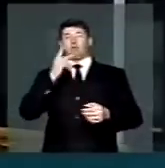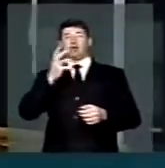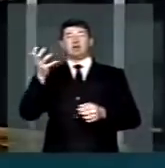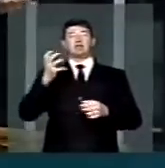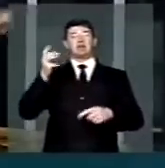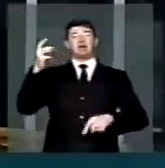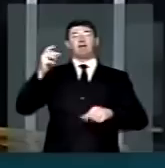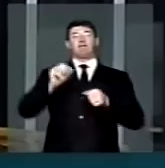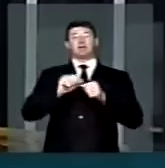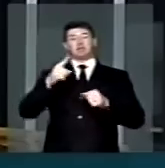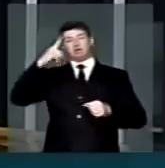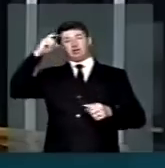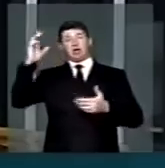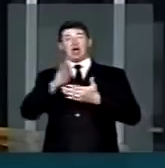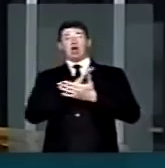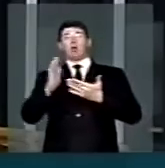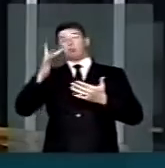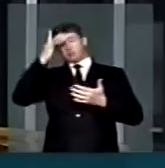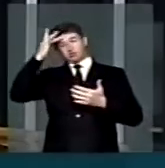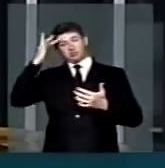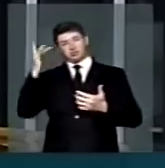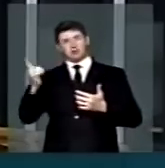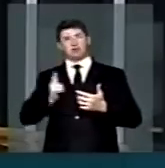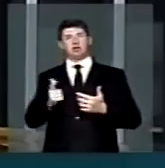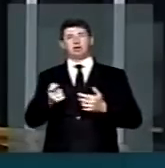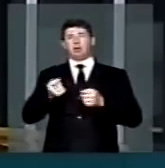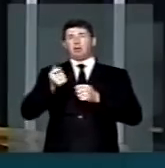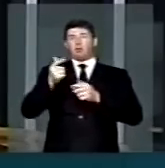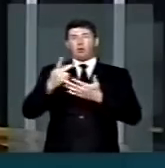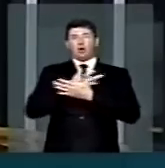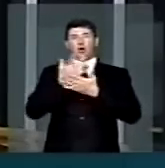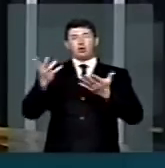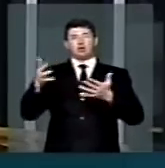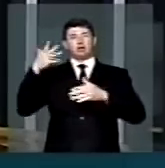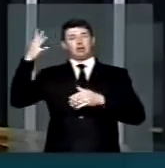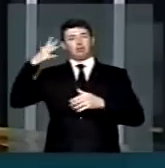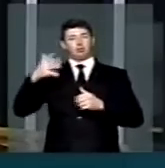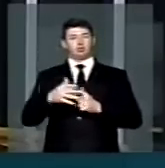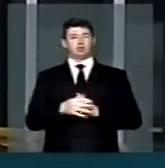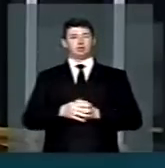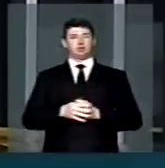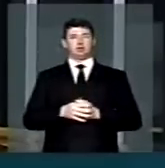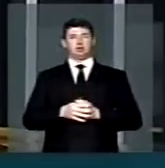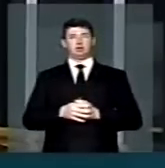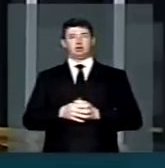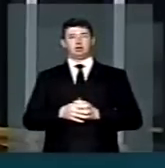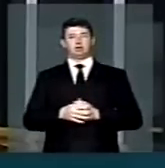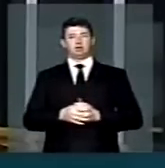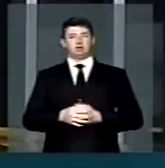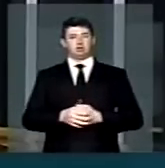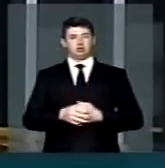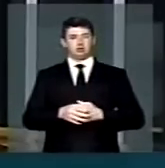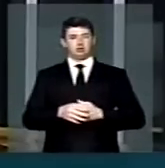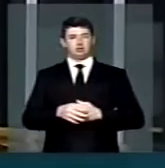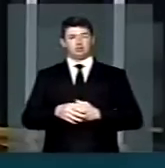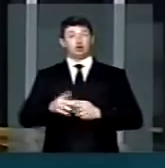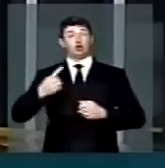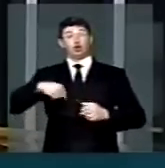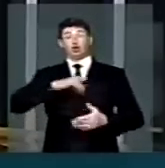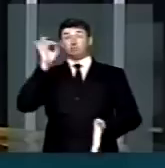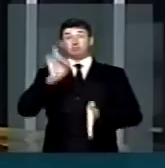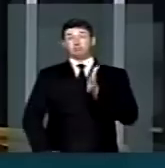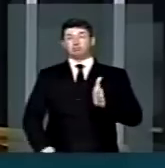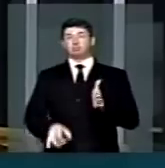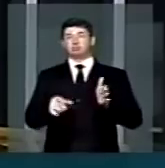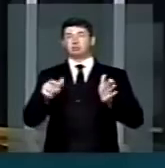de algumas dezenas de pessoas que têm pouca incidência sobre a política no nosso país. Nós repudiamos